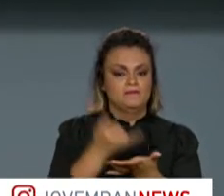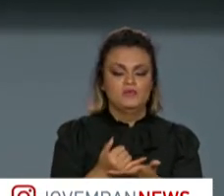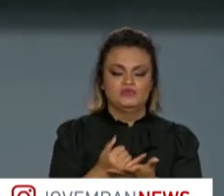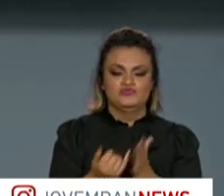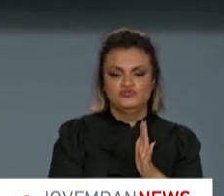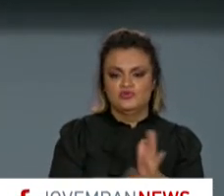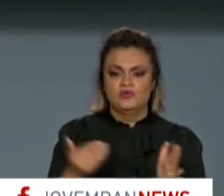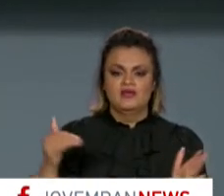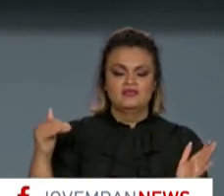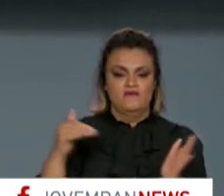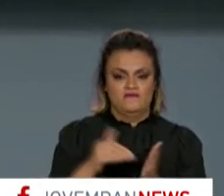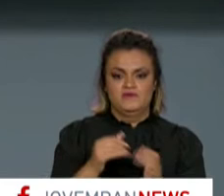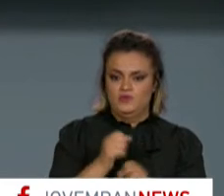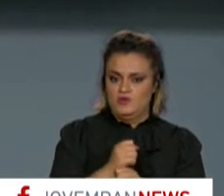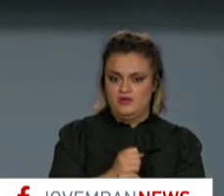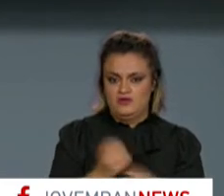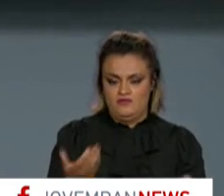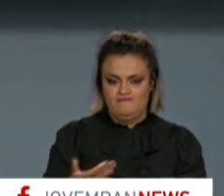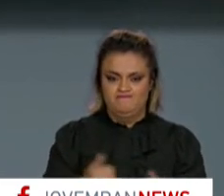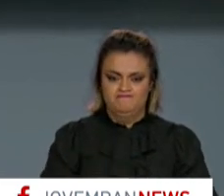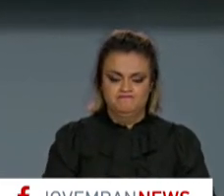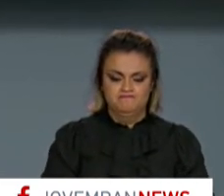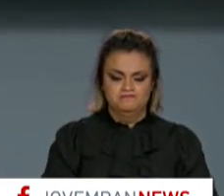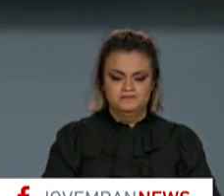o final do ano.